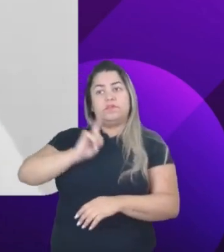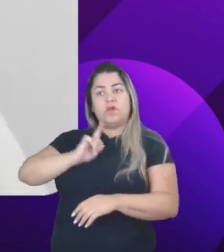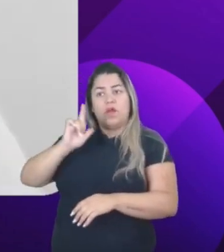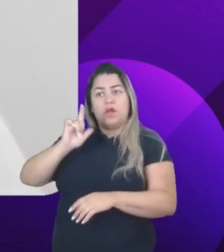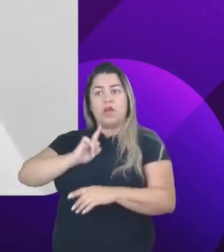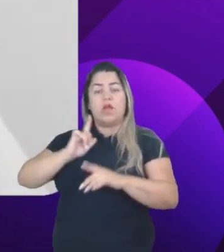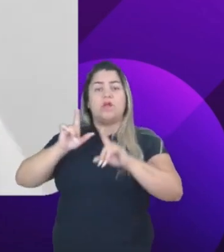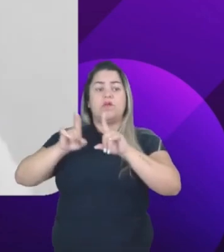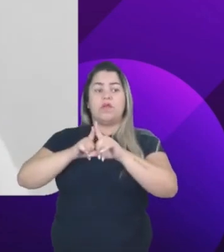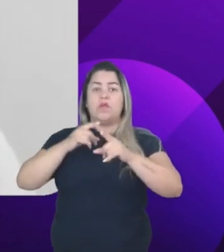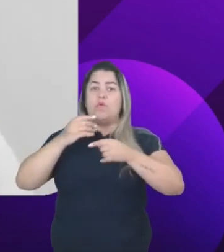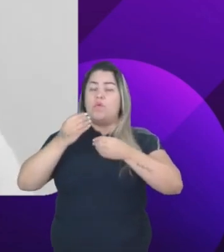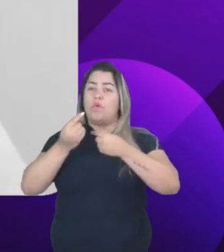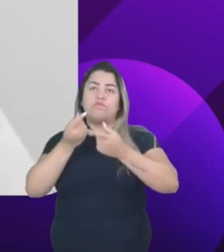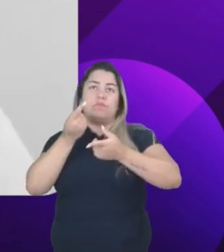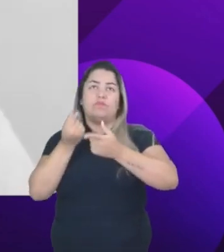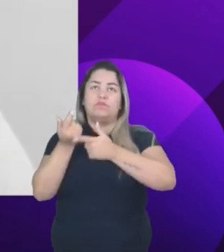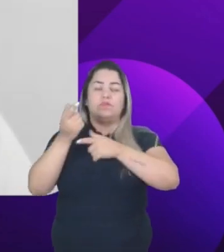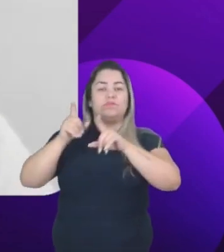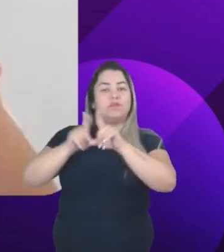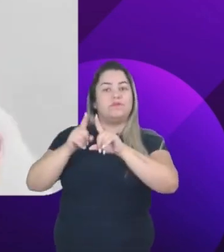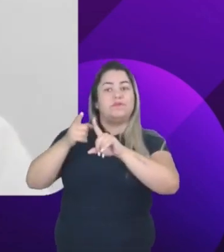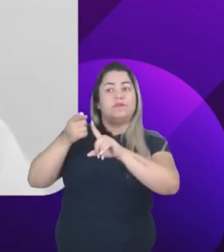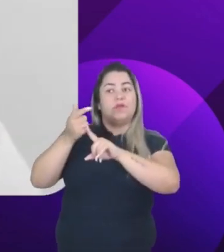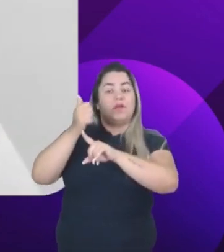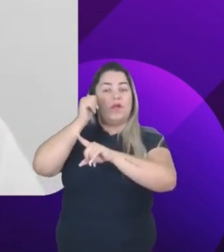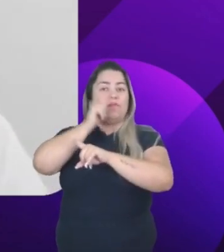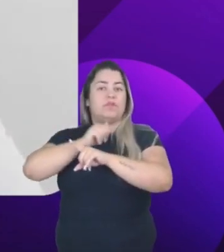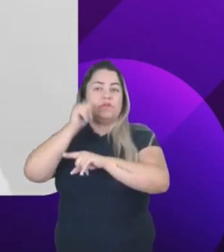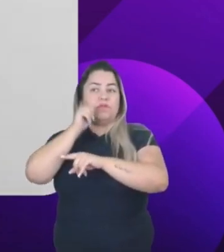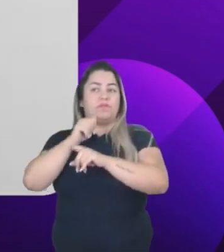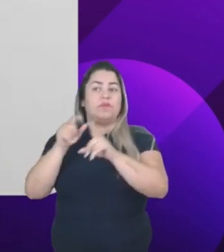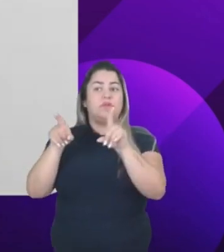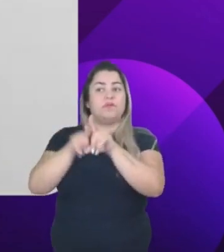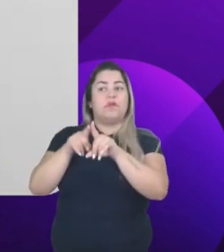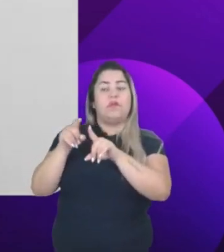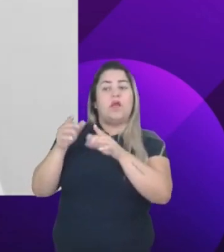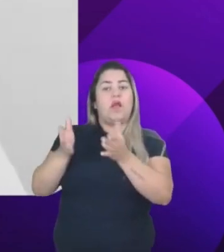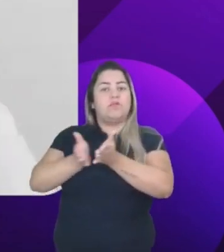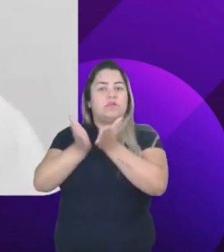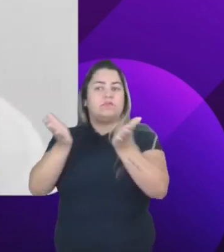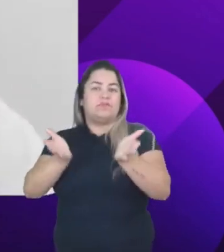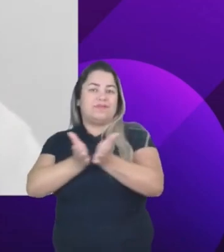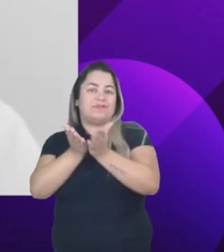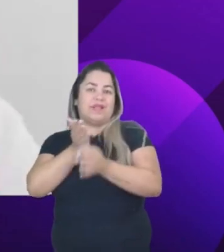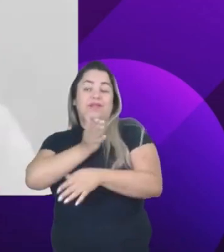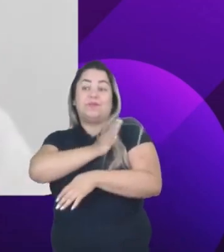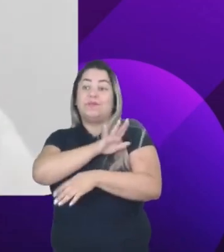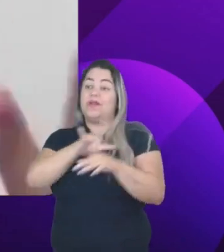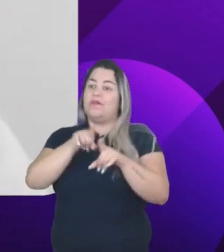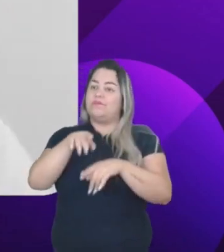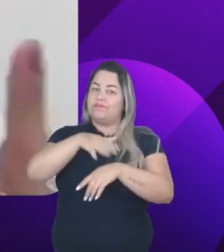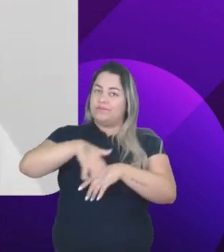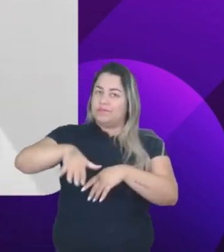emancipação das mulheres, com a autonomia financeira e com a saída das mulheres, né, do que a gente chama de feminização da pobreza. Porque, infelizmente, a maioria